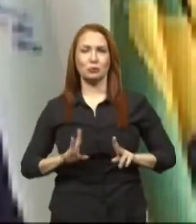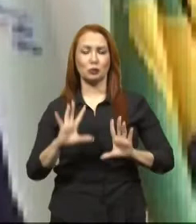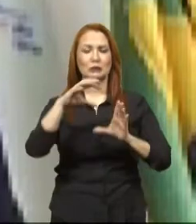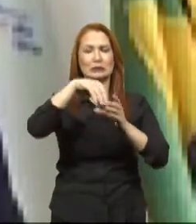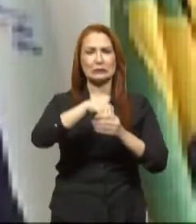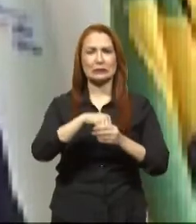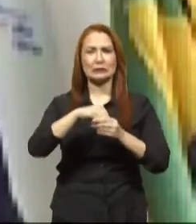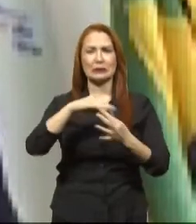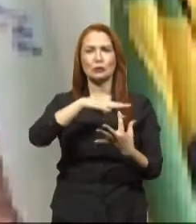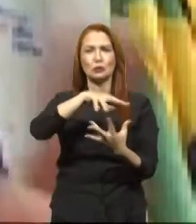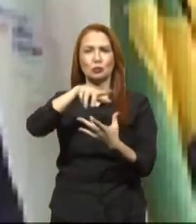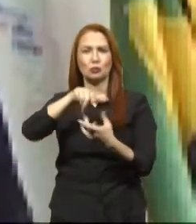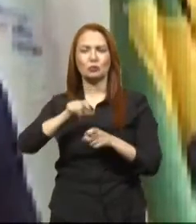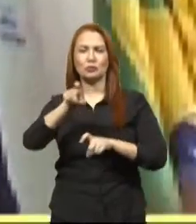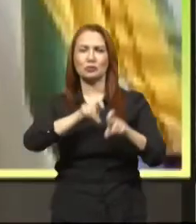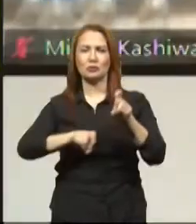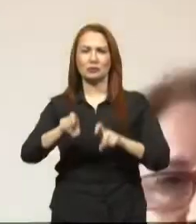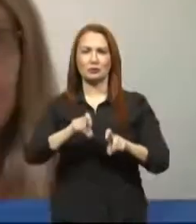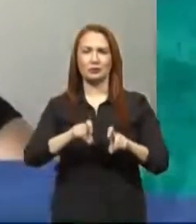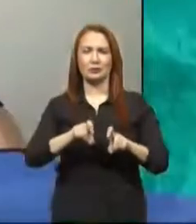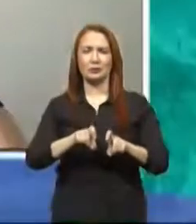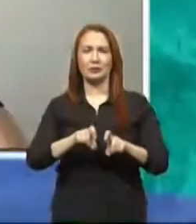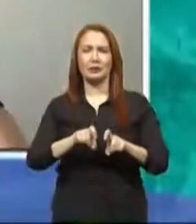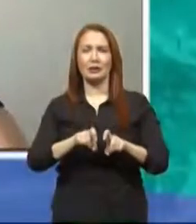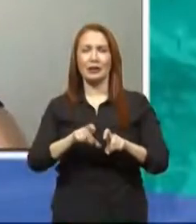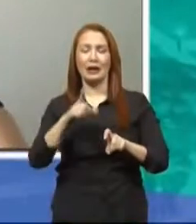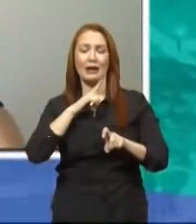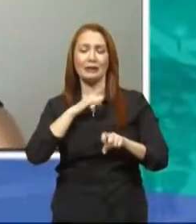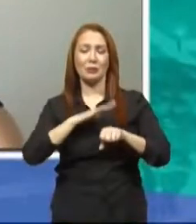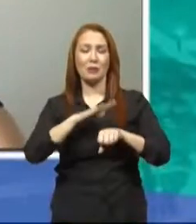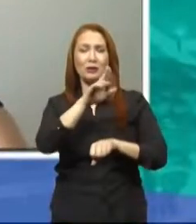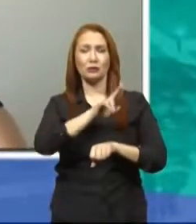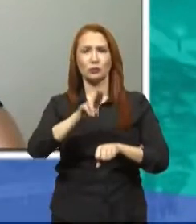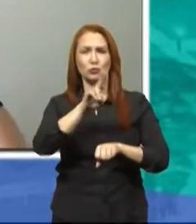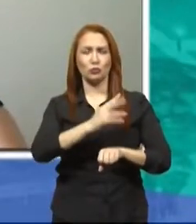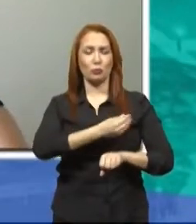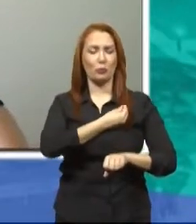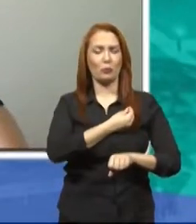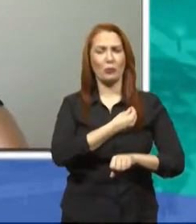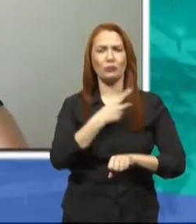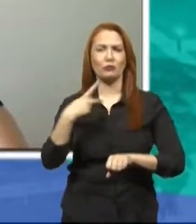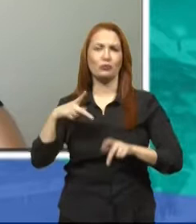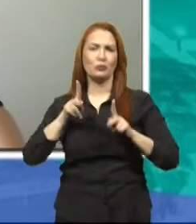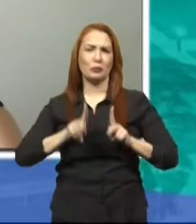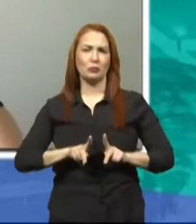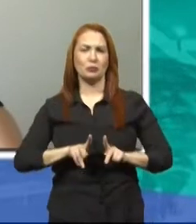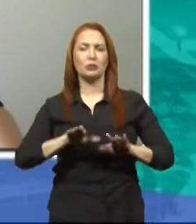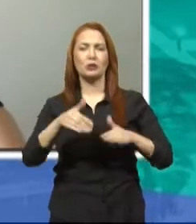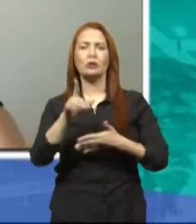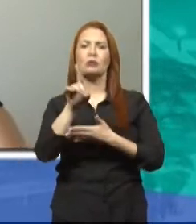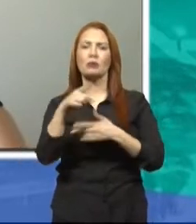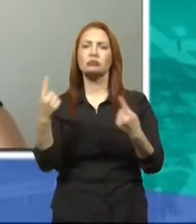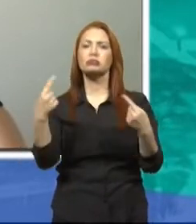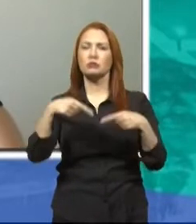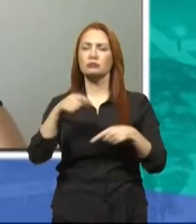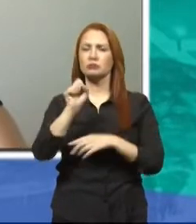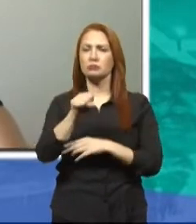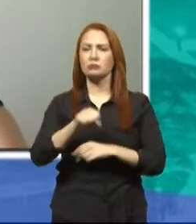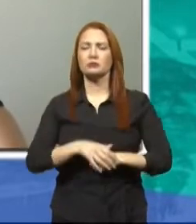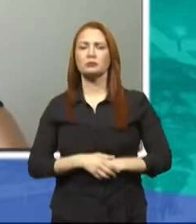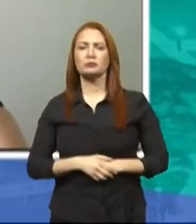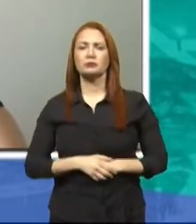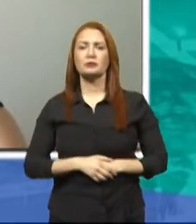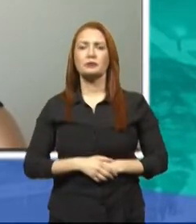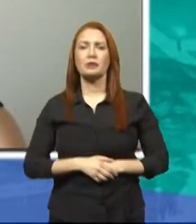digital e cada vez mais uma imersão do mundo digital na vida e no dia a dia do indivíduo. Acho que esse é o grande desafio que a gente percebe e o potencial